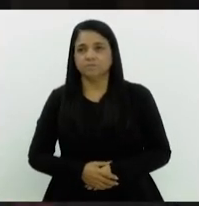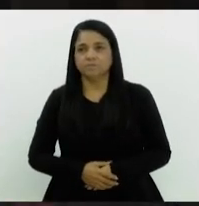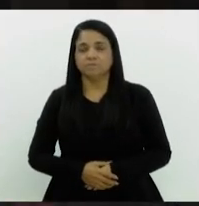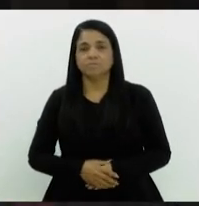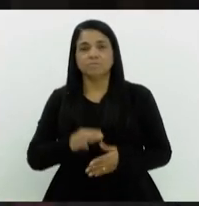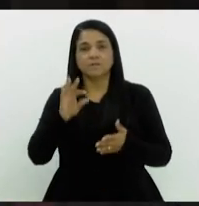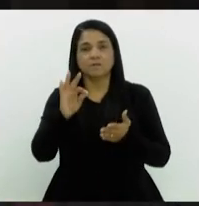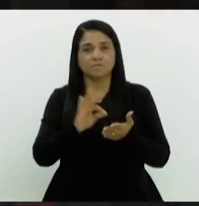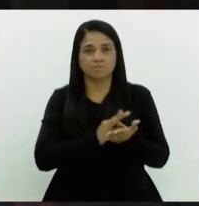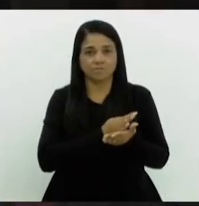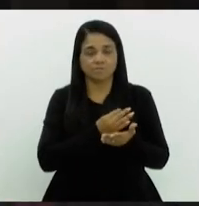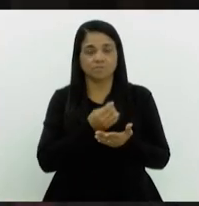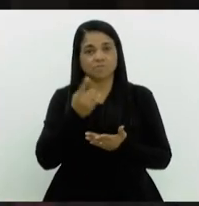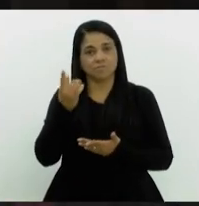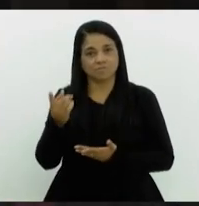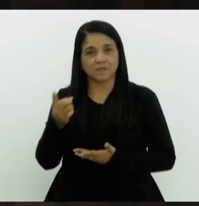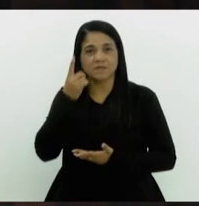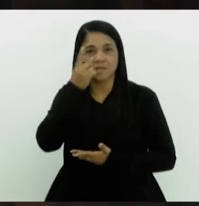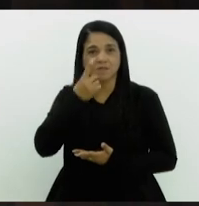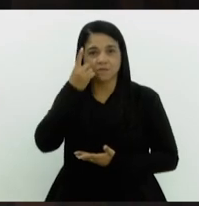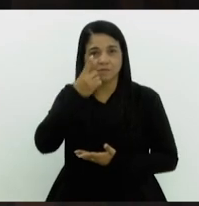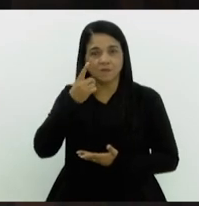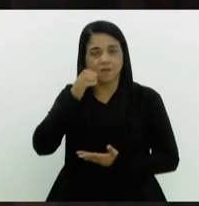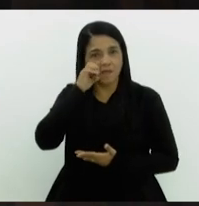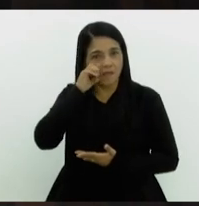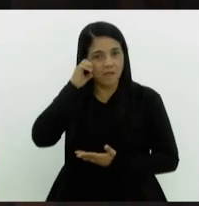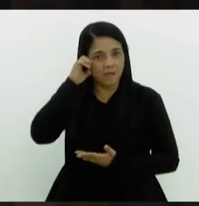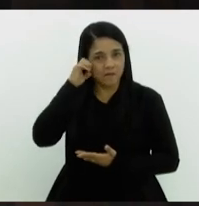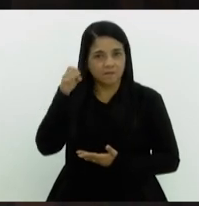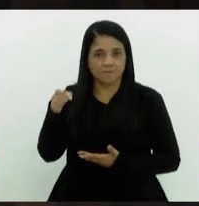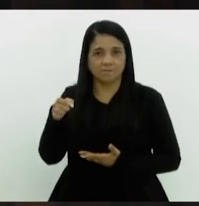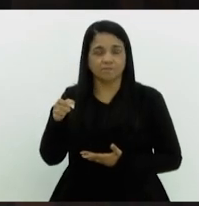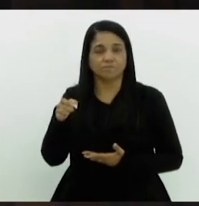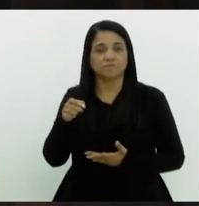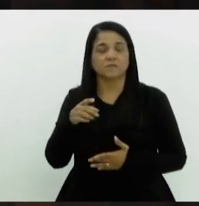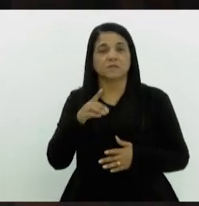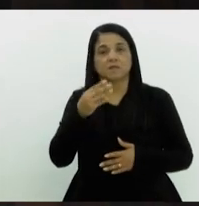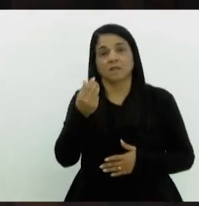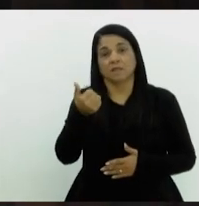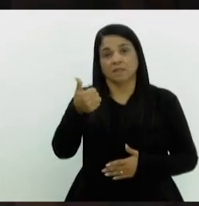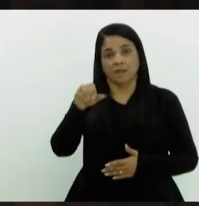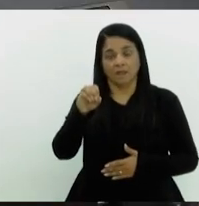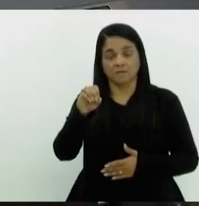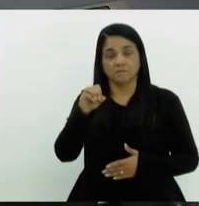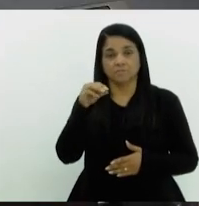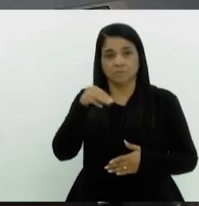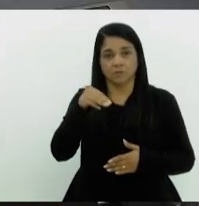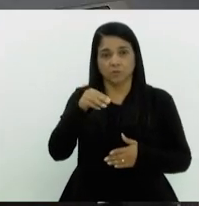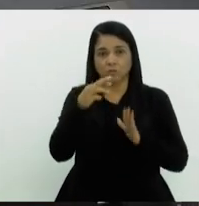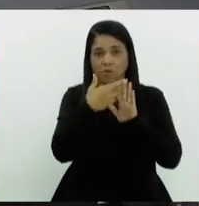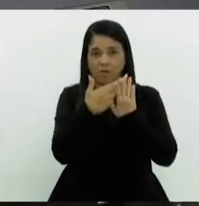Próximo orador inscrito é o nobre deputado Érica Takimoto, que dispõe de 10 minutos.